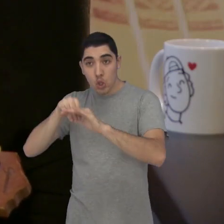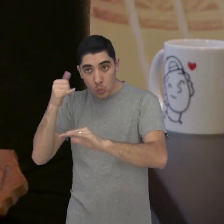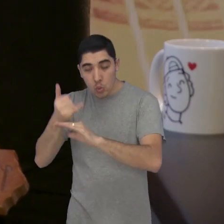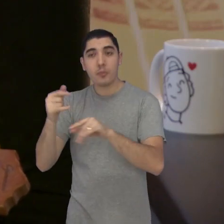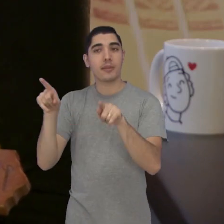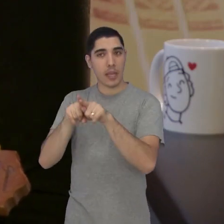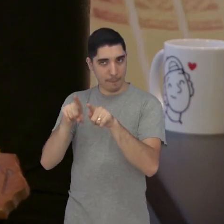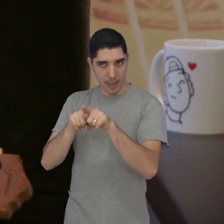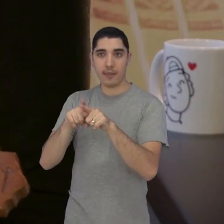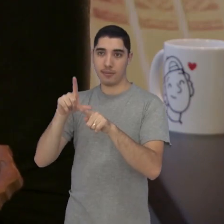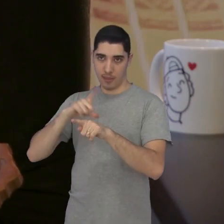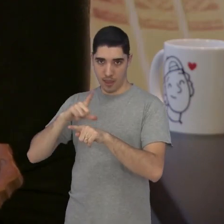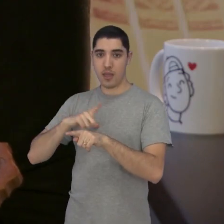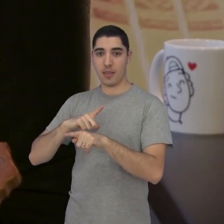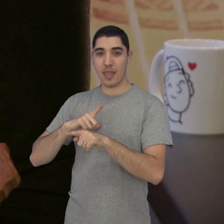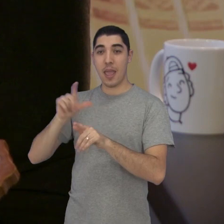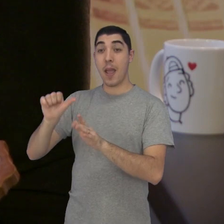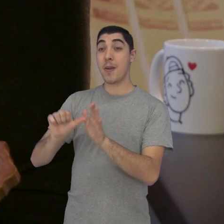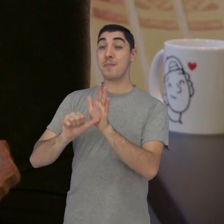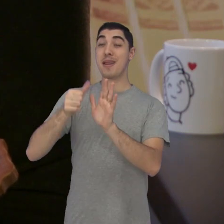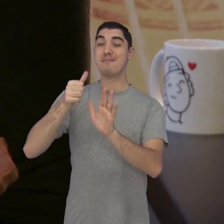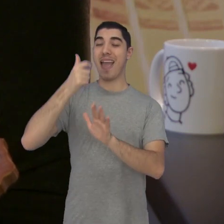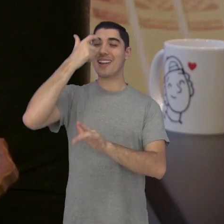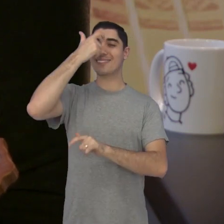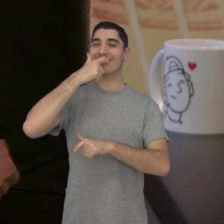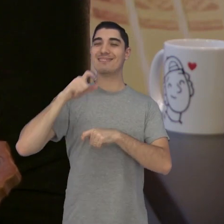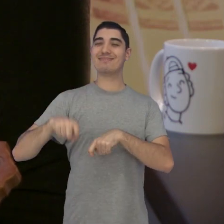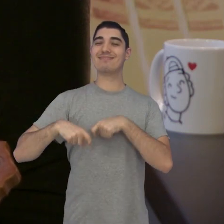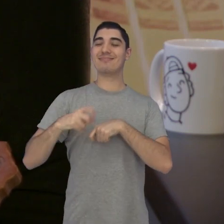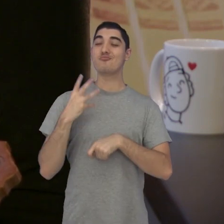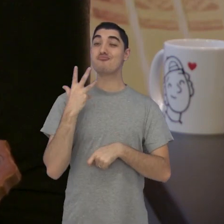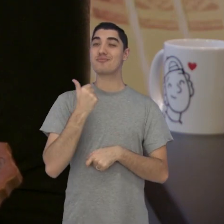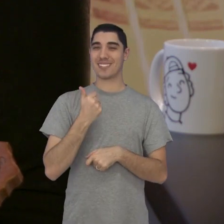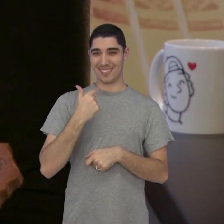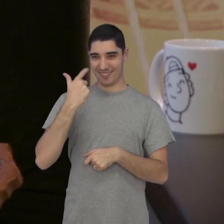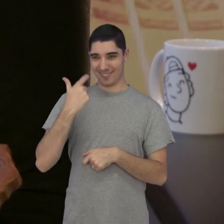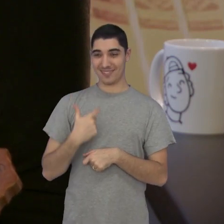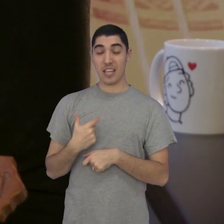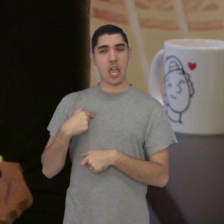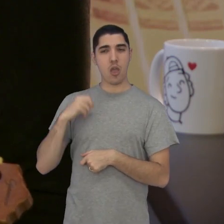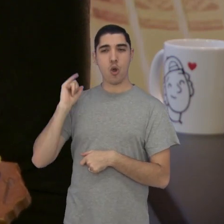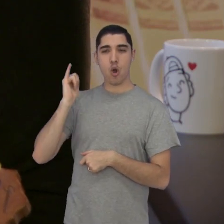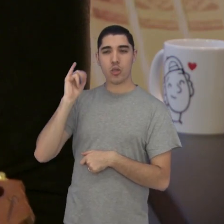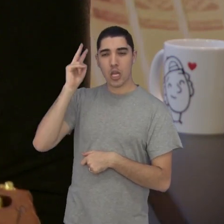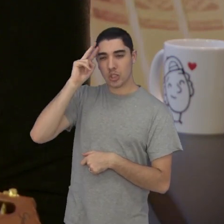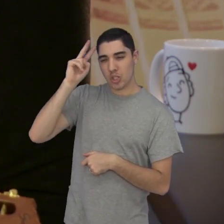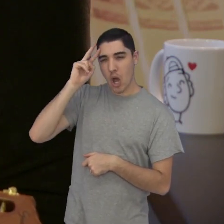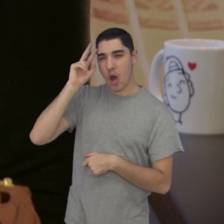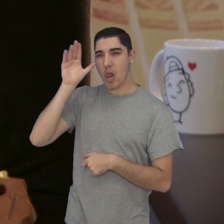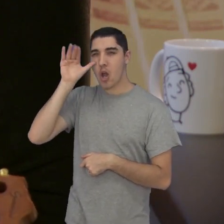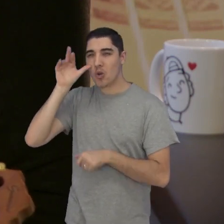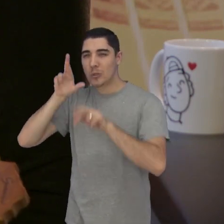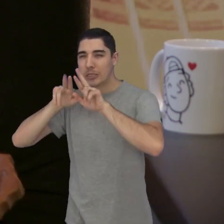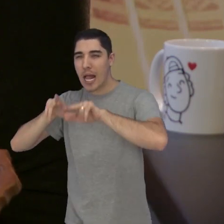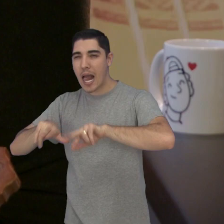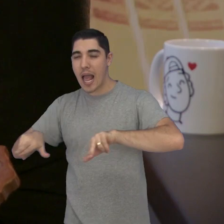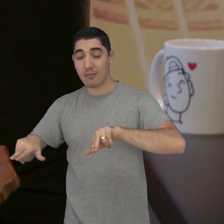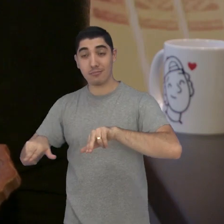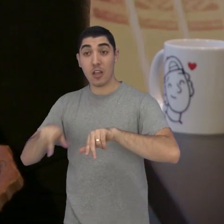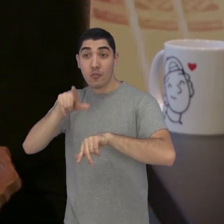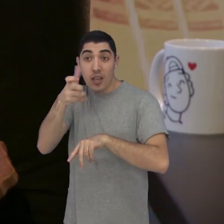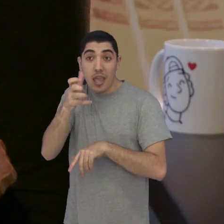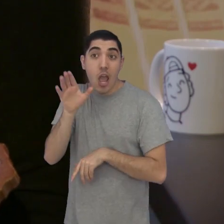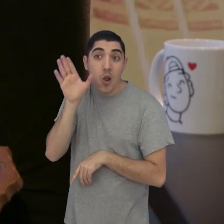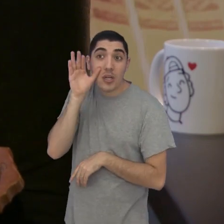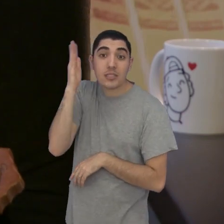que é Caipira Mazaropim também. O primeiro caipira bonito que vocês veem lá sou eu mesmo. E vou estar contando história, curiosidades. Você